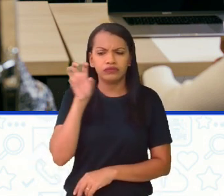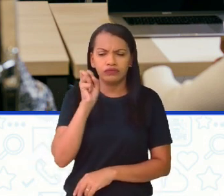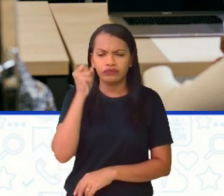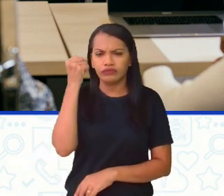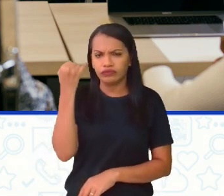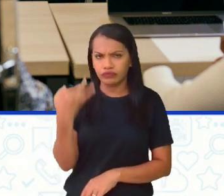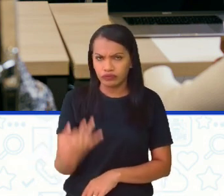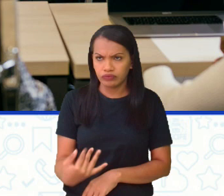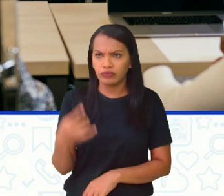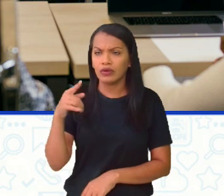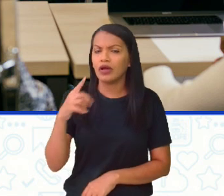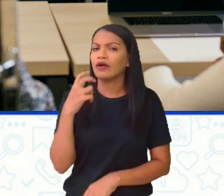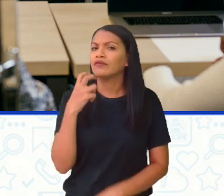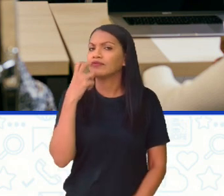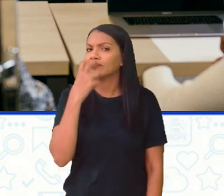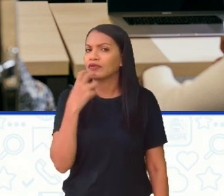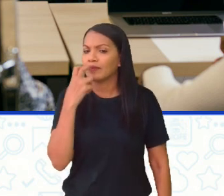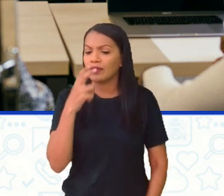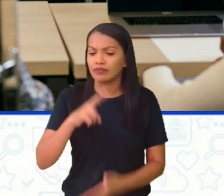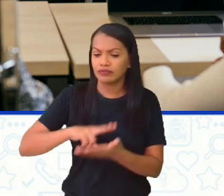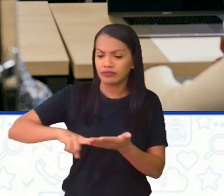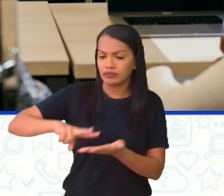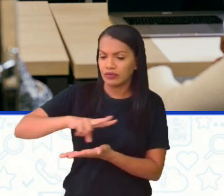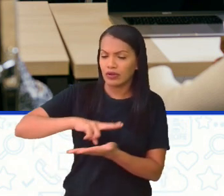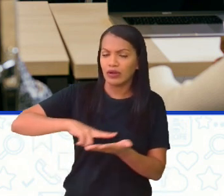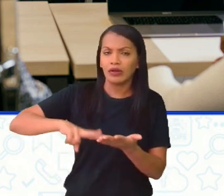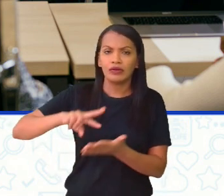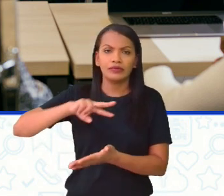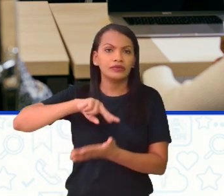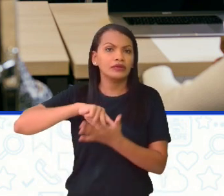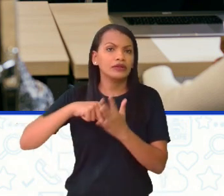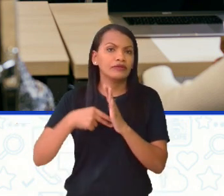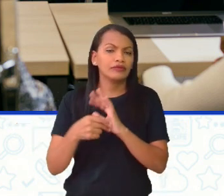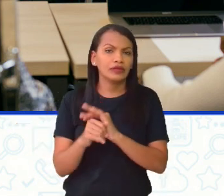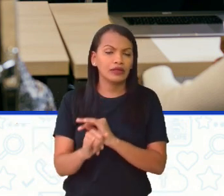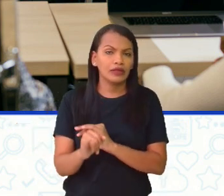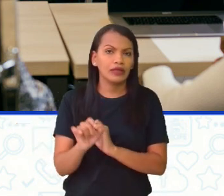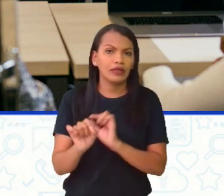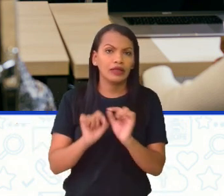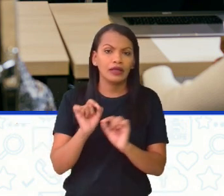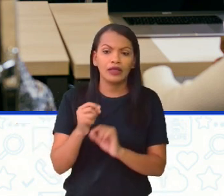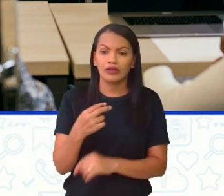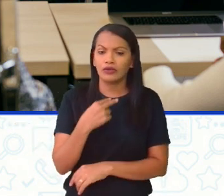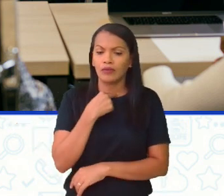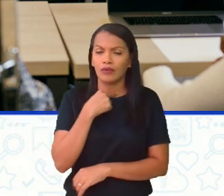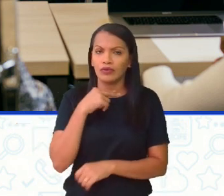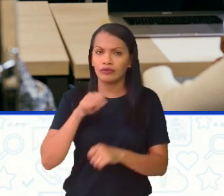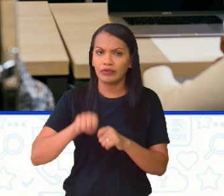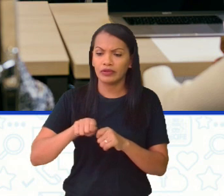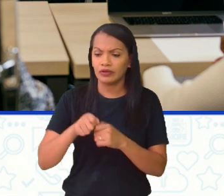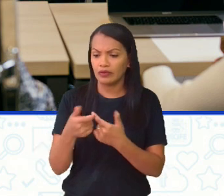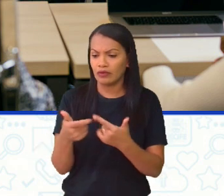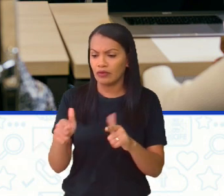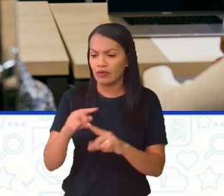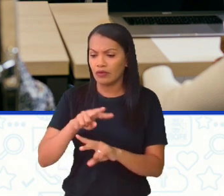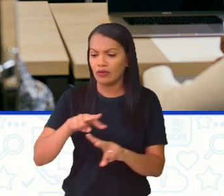em um seminário é a verbal, porém não significa que não se possa fazer uso de outros recursos,